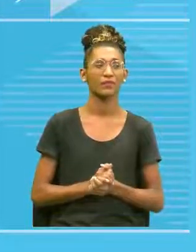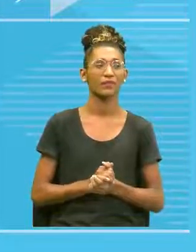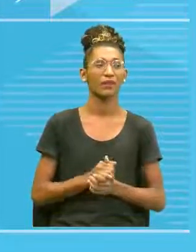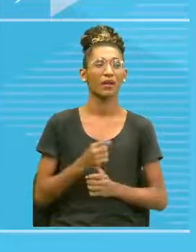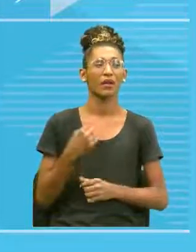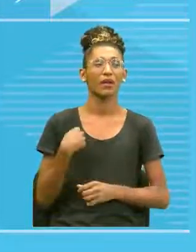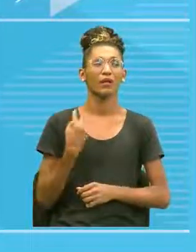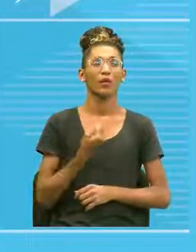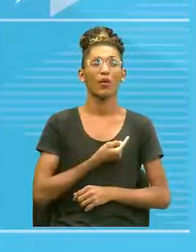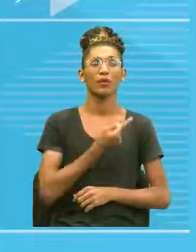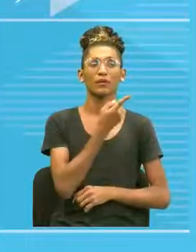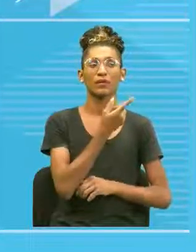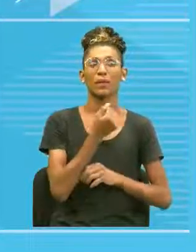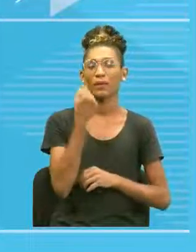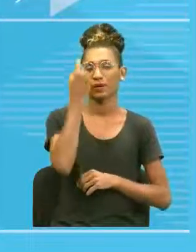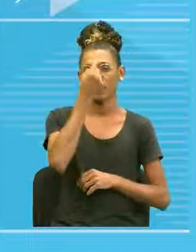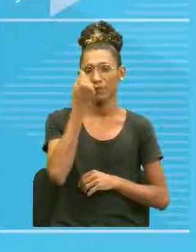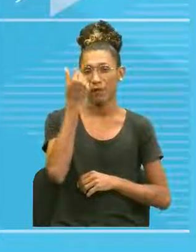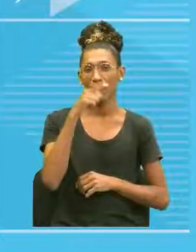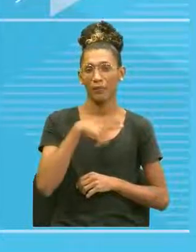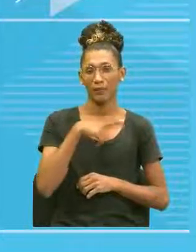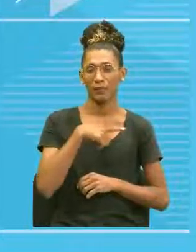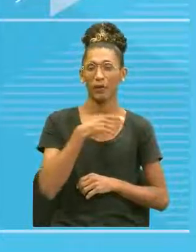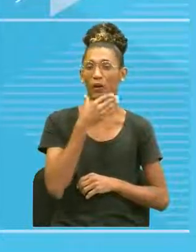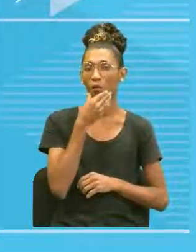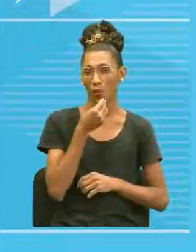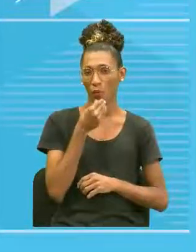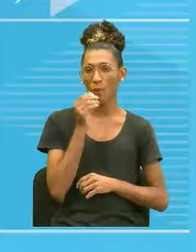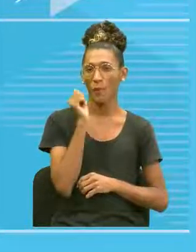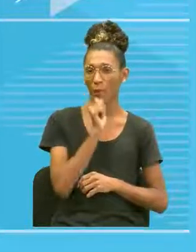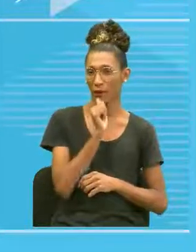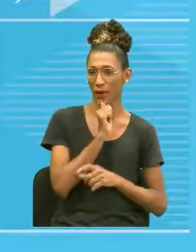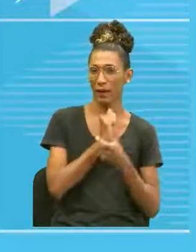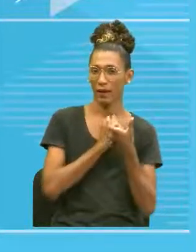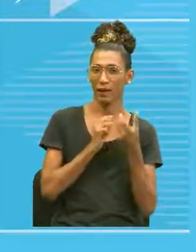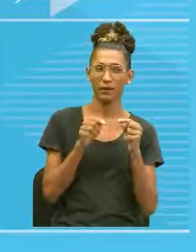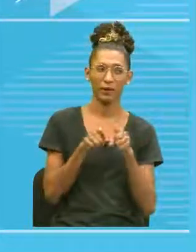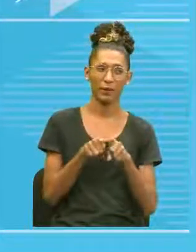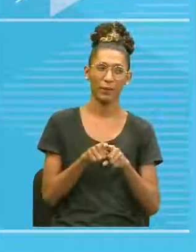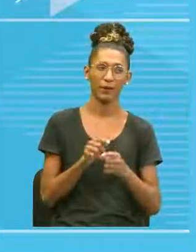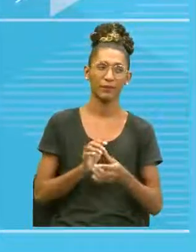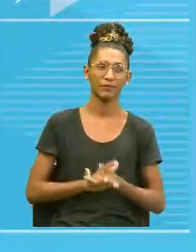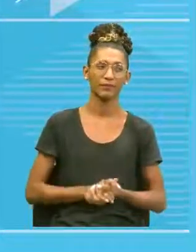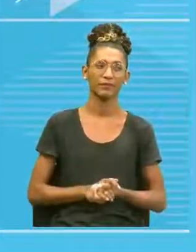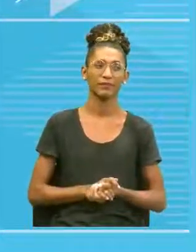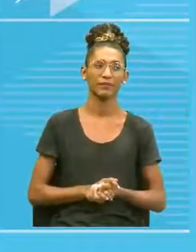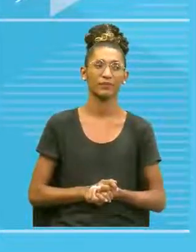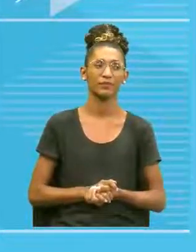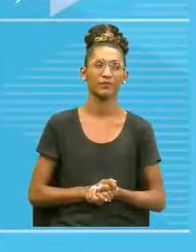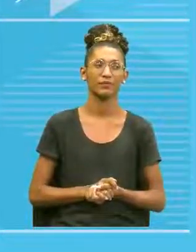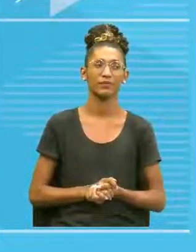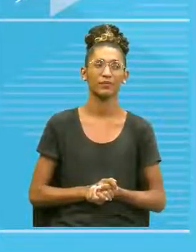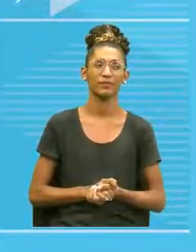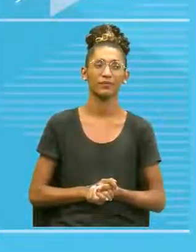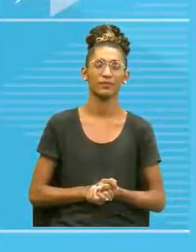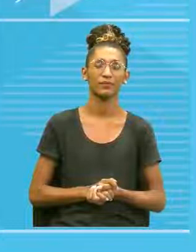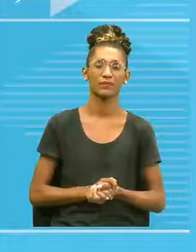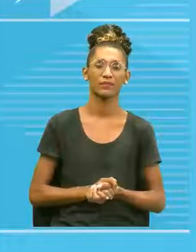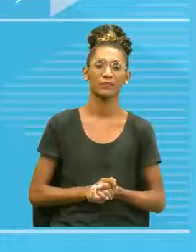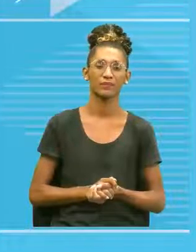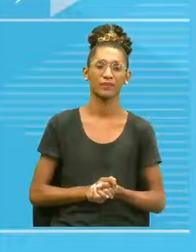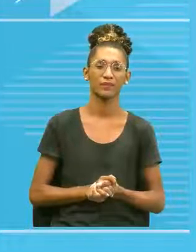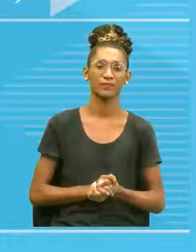ou não sou outras em espanhol tem feminino né nos outros masculino nos outras feminino havíamos